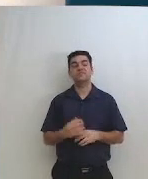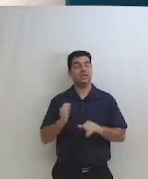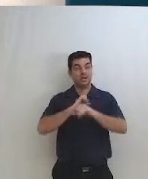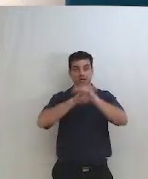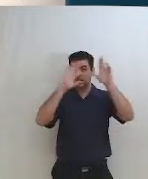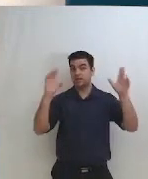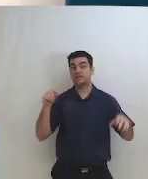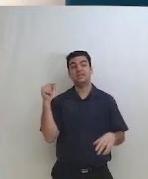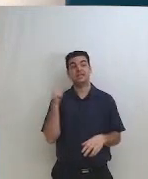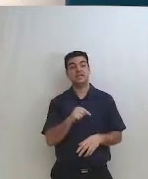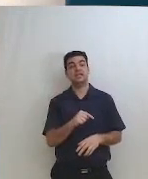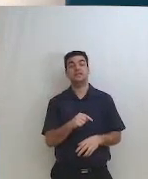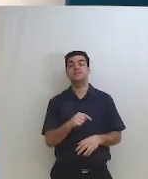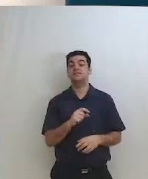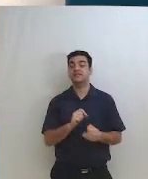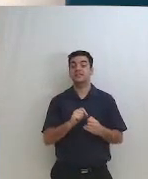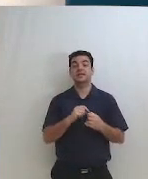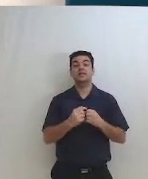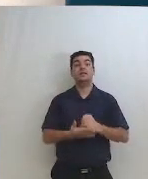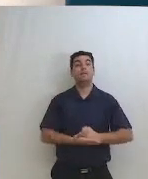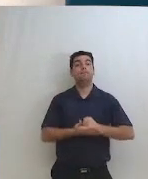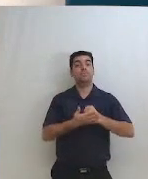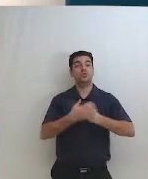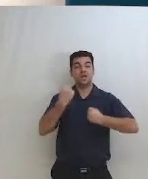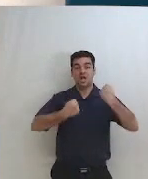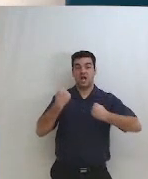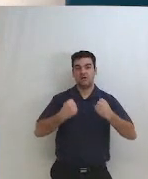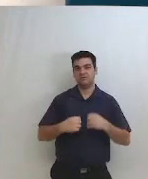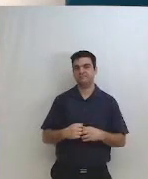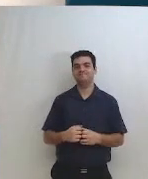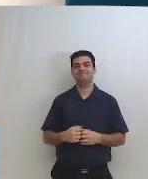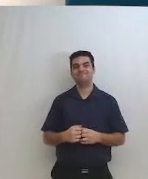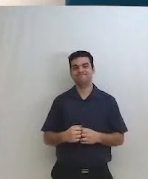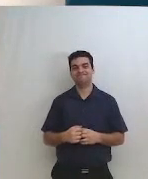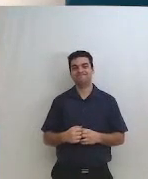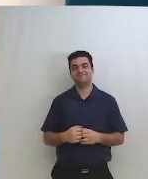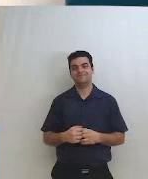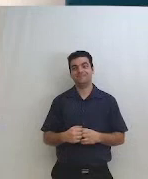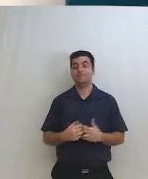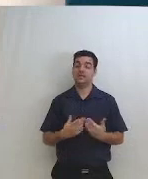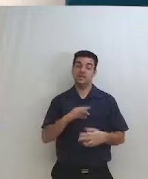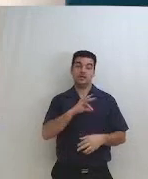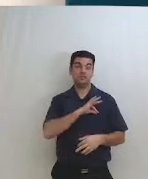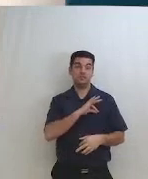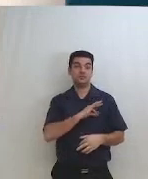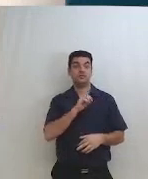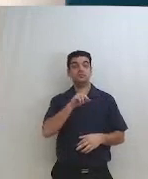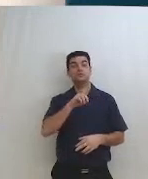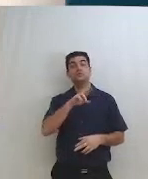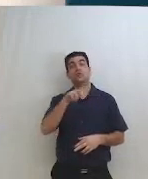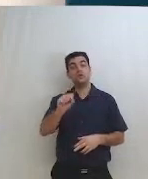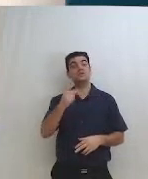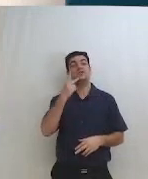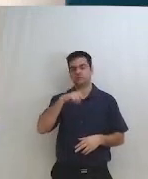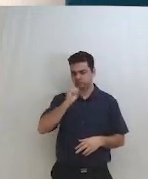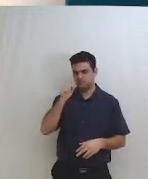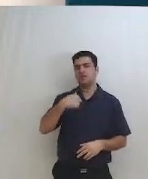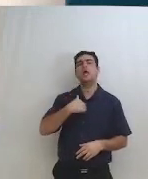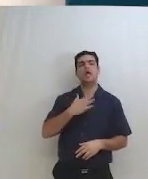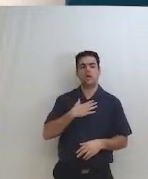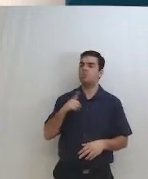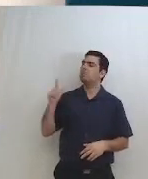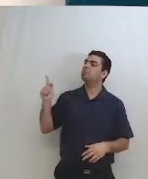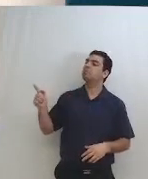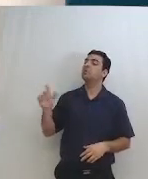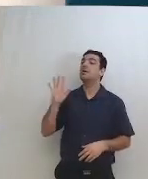diz a autoria ao menos por hora e certo, visto que na fase policial Douglas confessou ter atirado contra a vítima, embora tenha tentado isentar